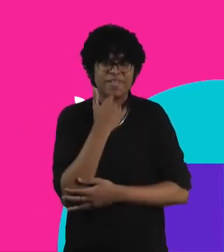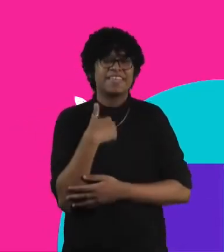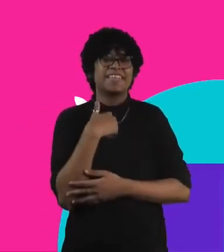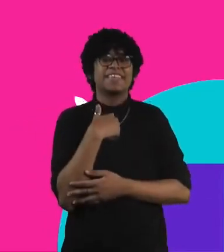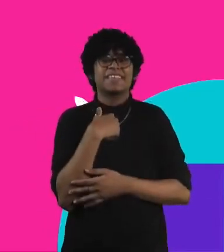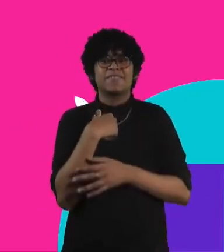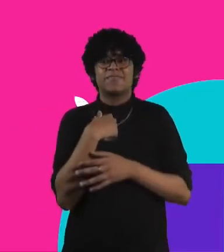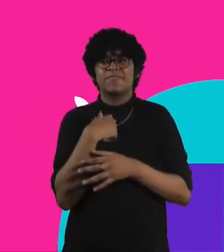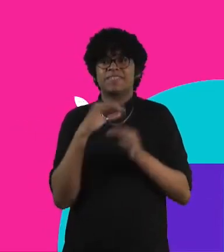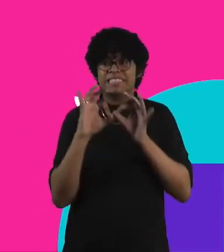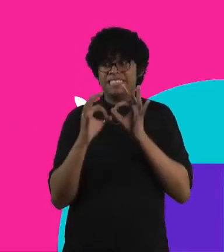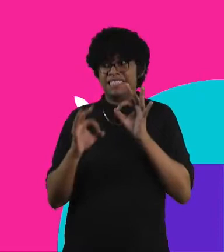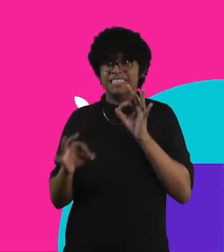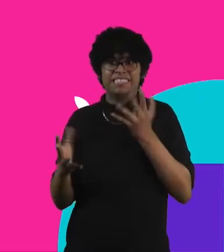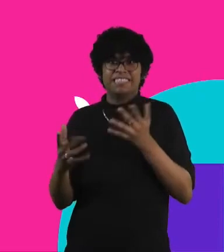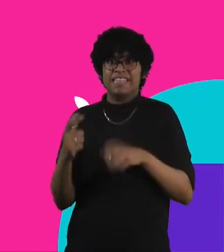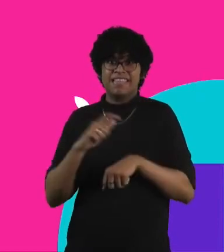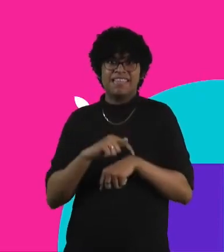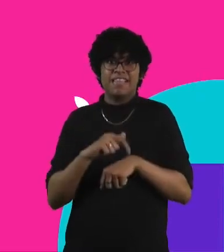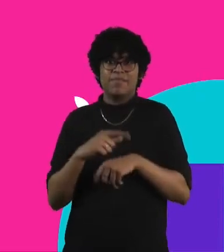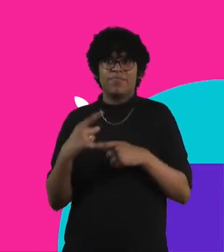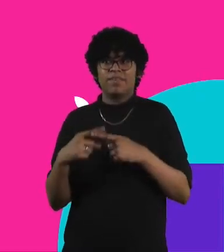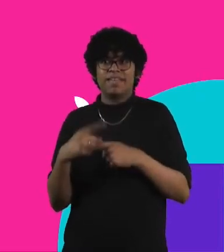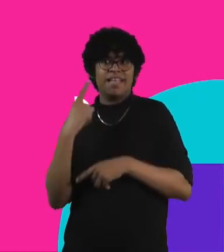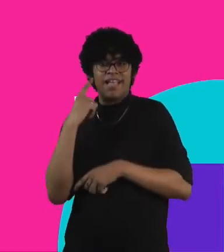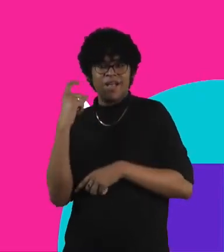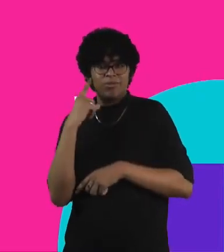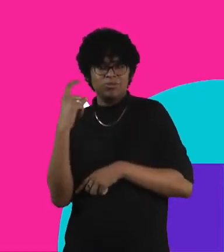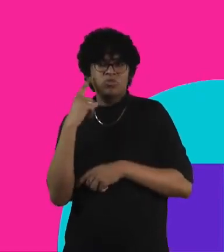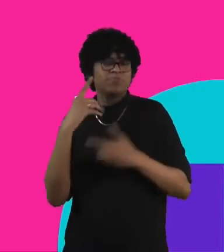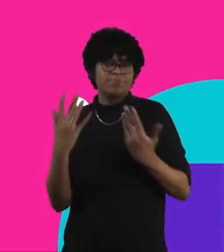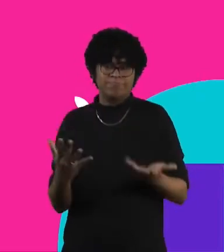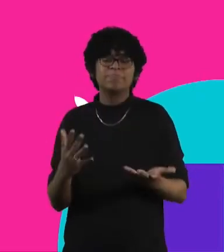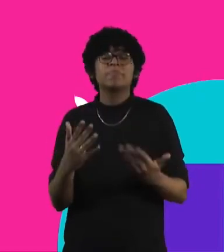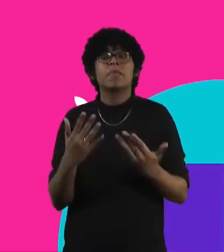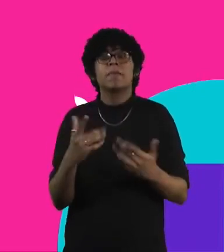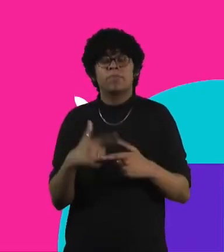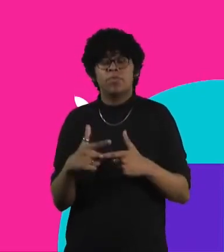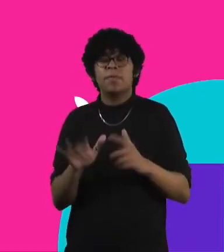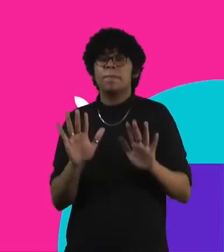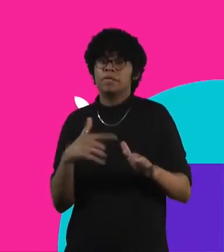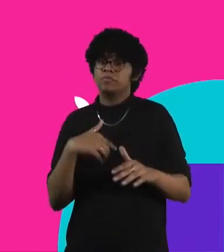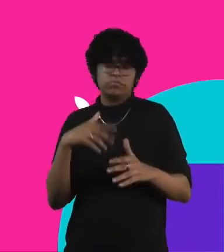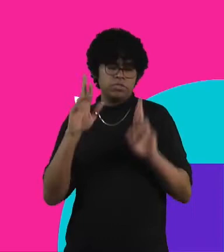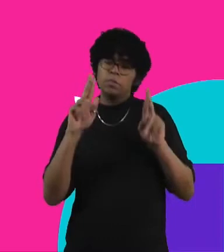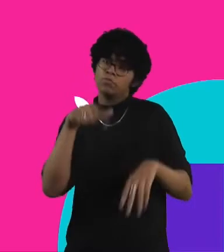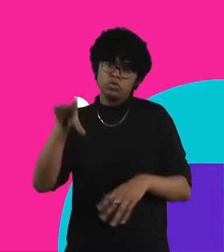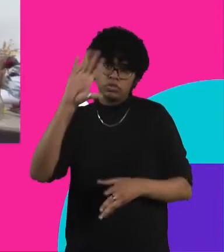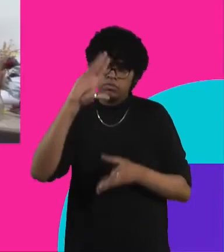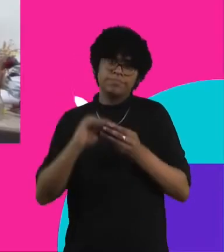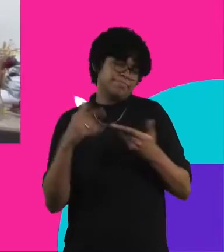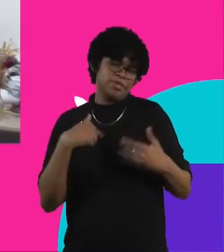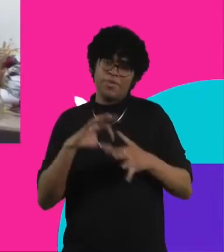os tempos aqui de apresentação, por causa do meu problema de áudio. Espero que vocês tenham compreendido e estou à disposição para esclarecer qualquer dúvida. Muito